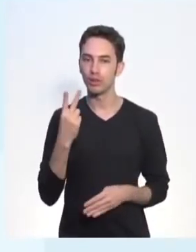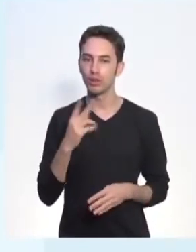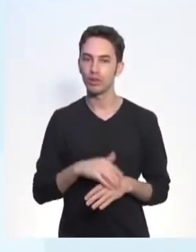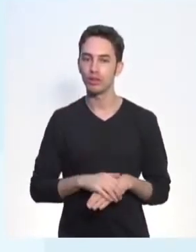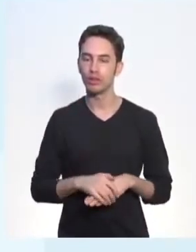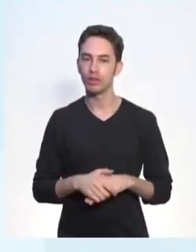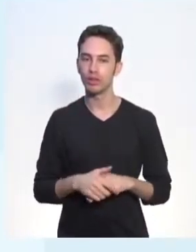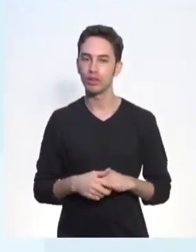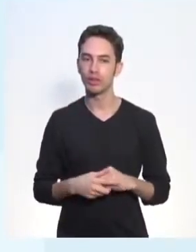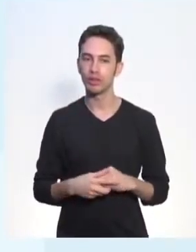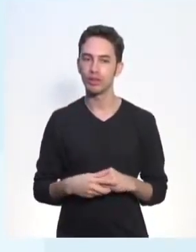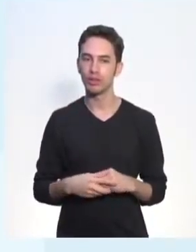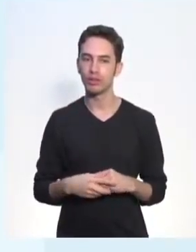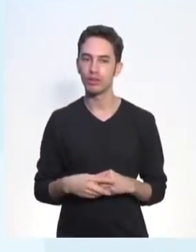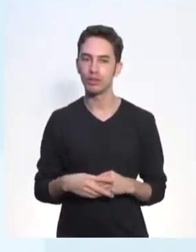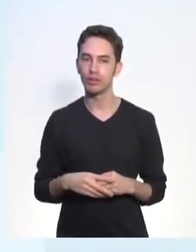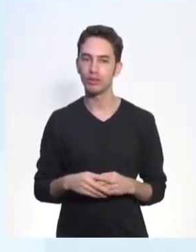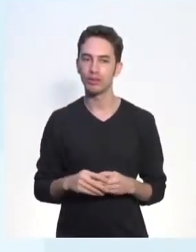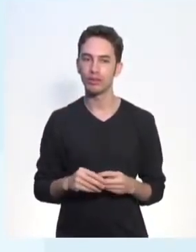embaixo? Esqueci.